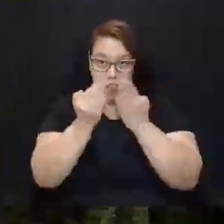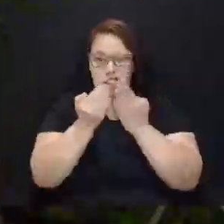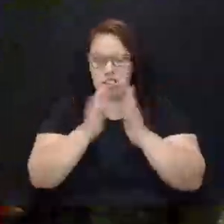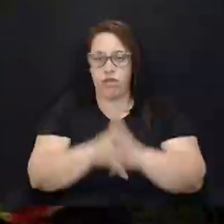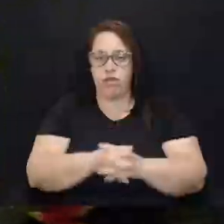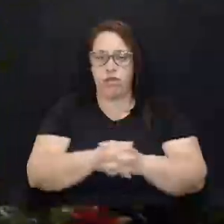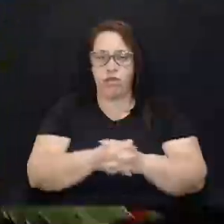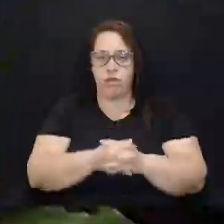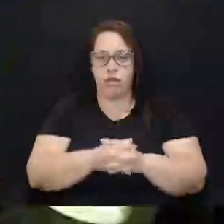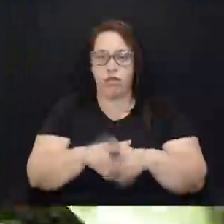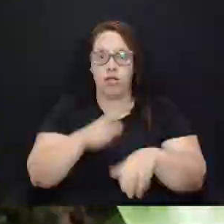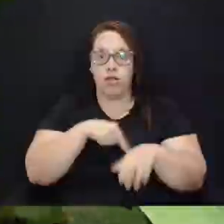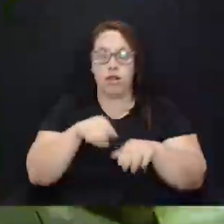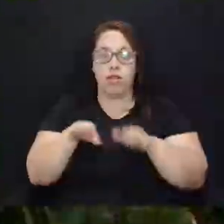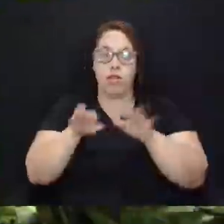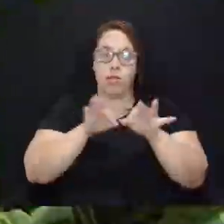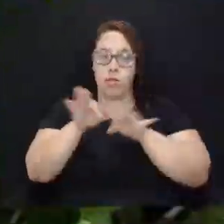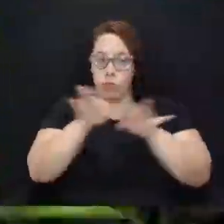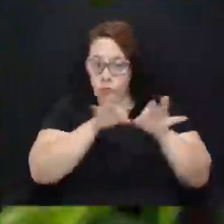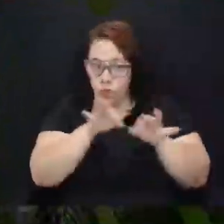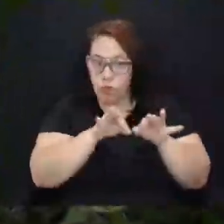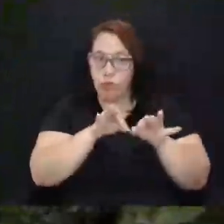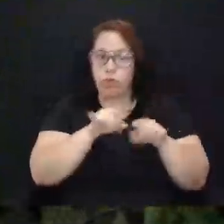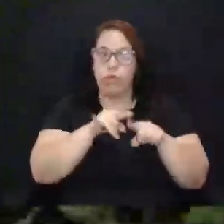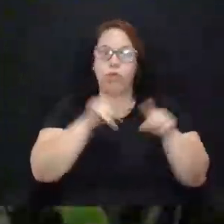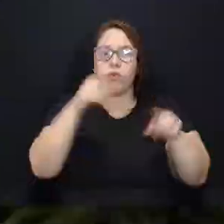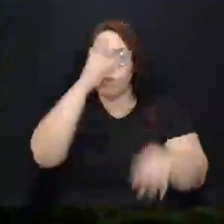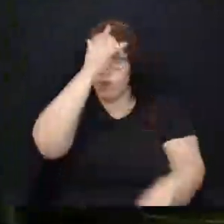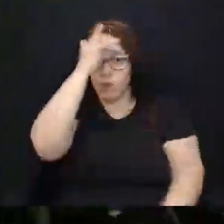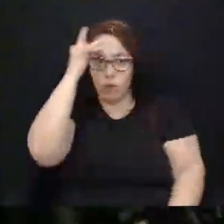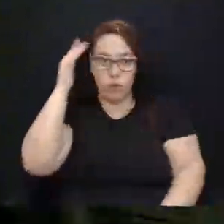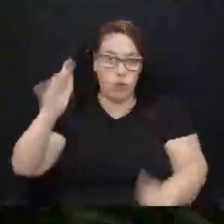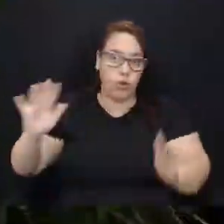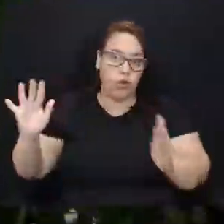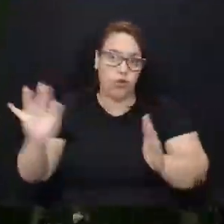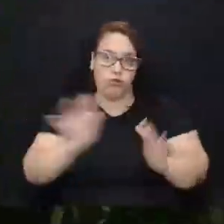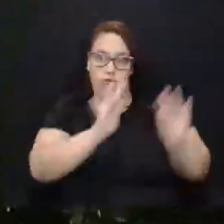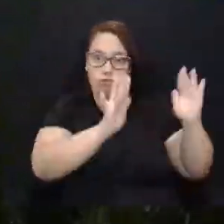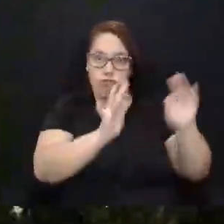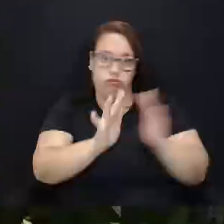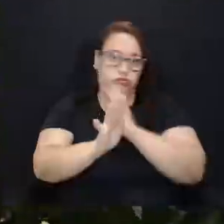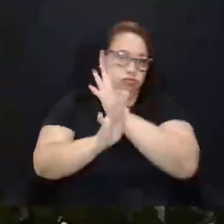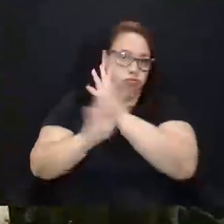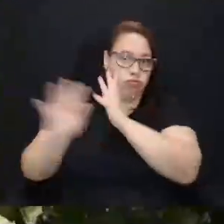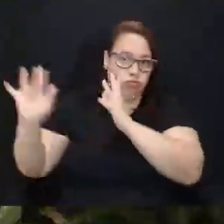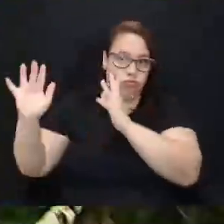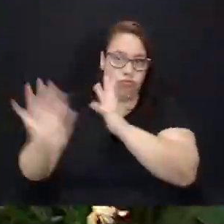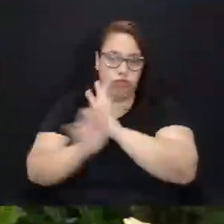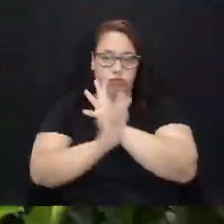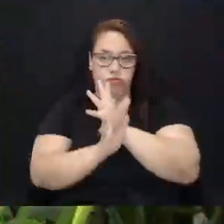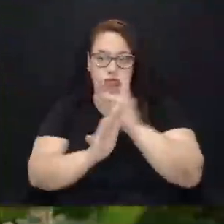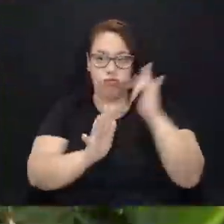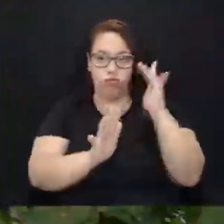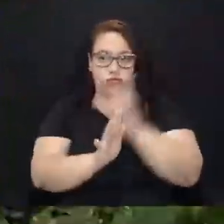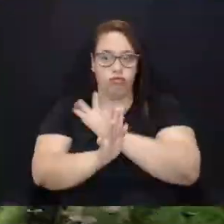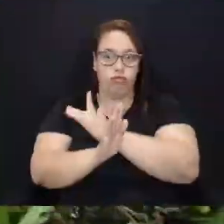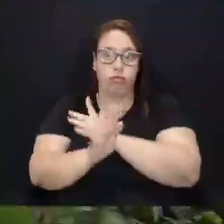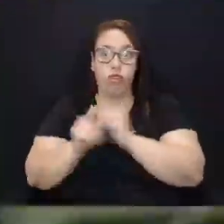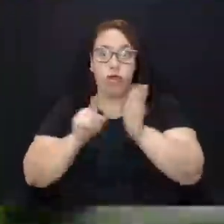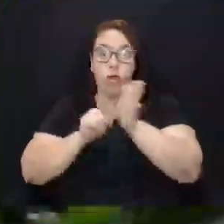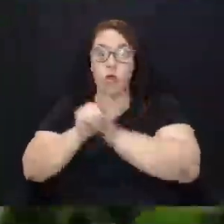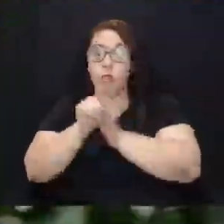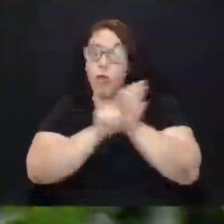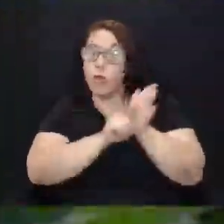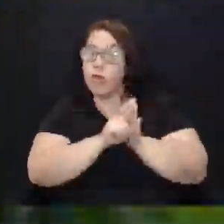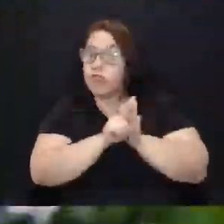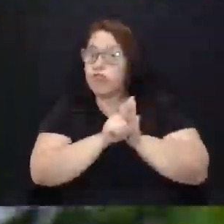não venho. Mas as pessoas transitam por ali, e muitas vezes eu pergunto para eles o que